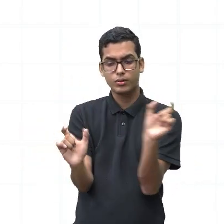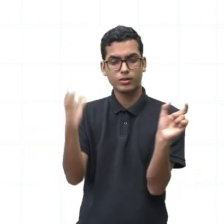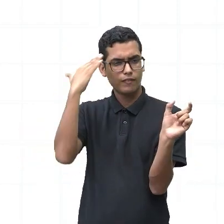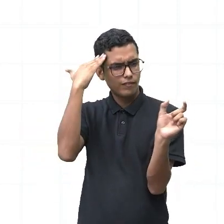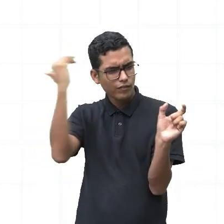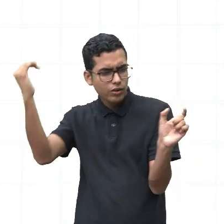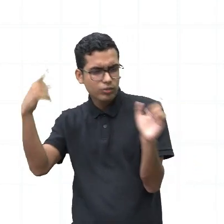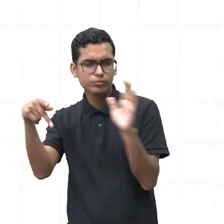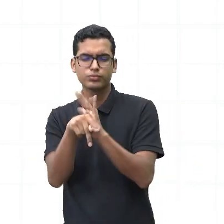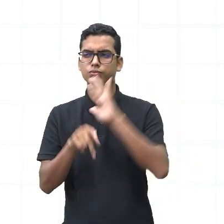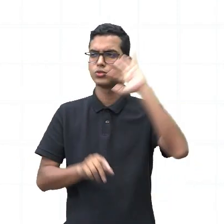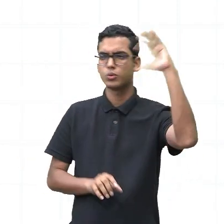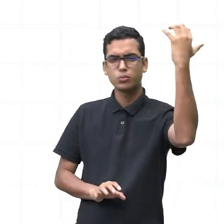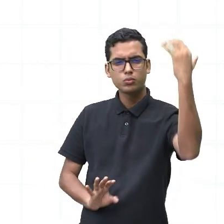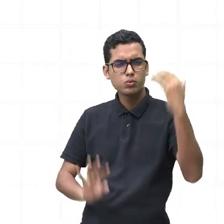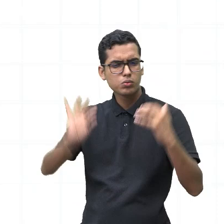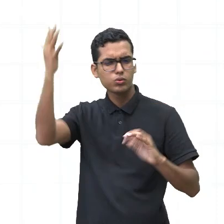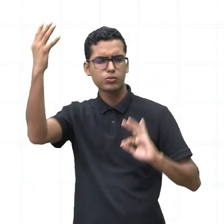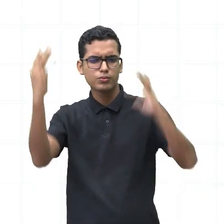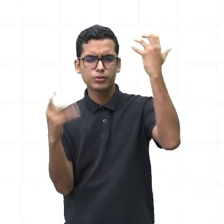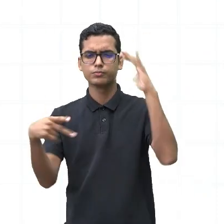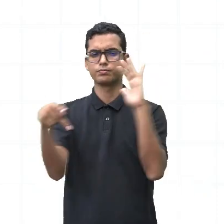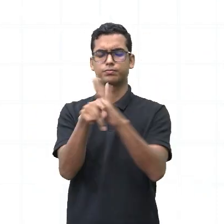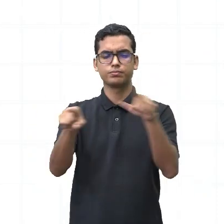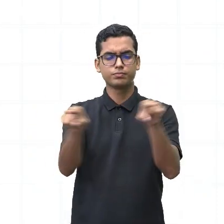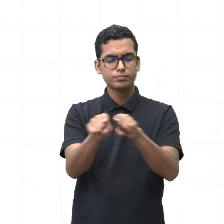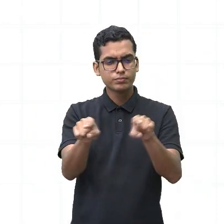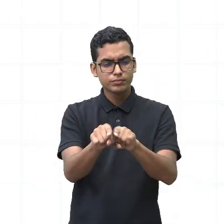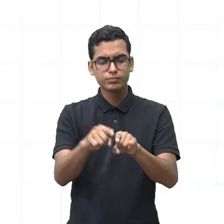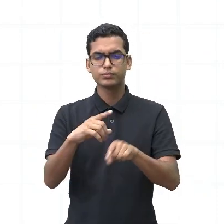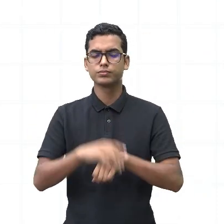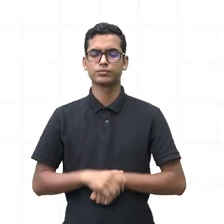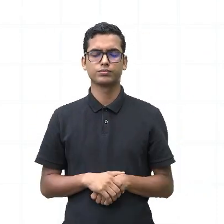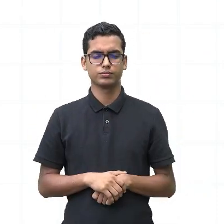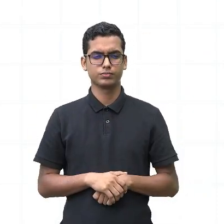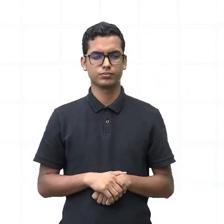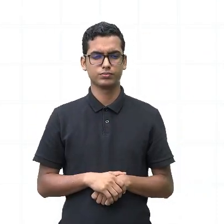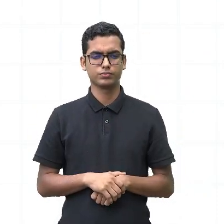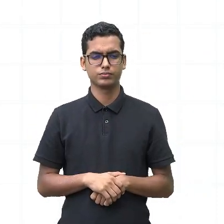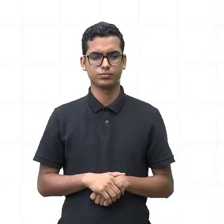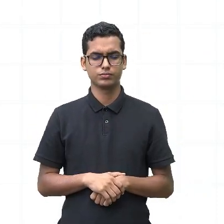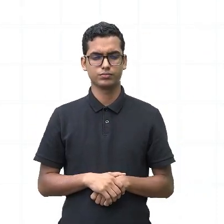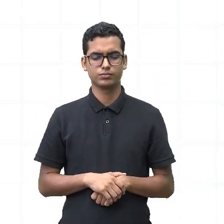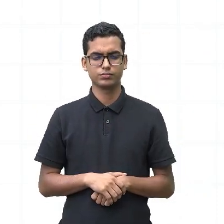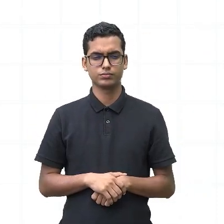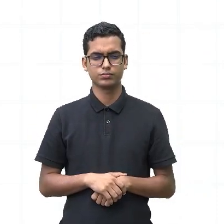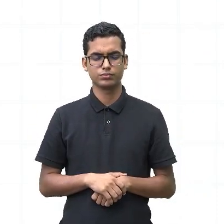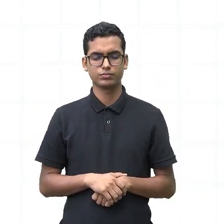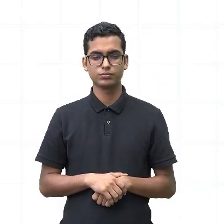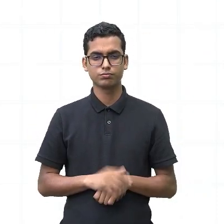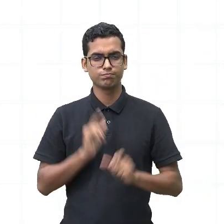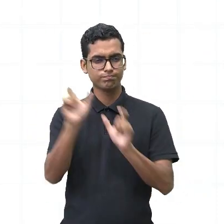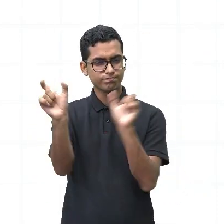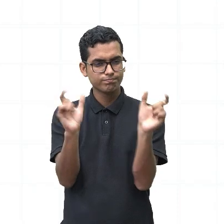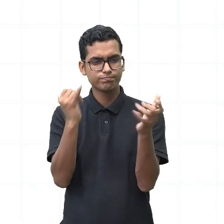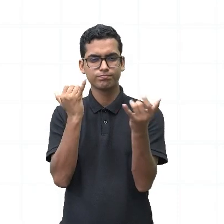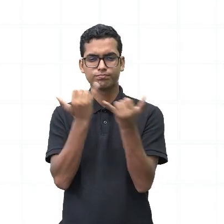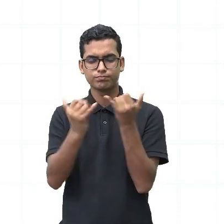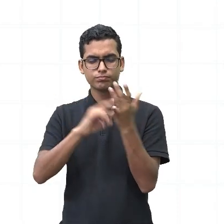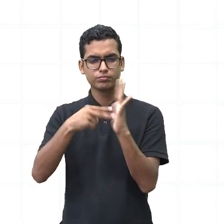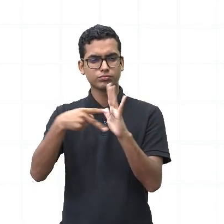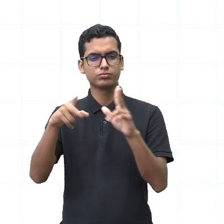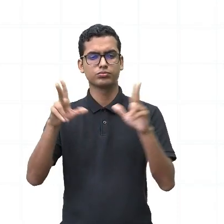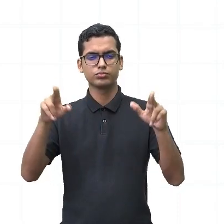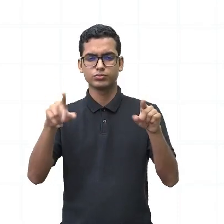fenômeno, né? Palavra cognata, scientist, palavras cognatas, ok?